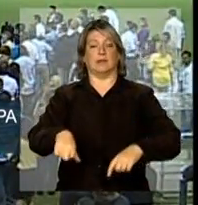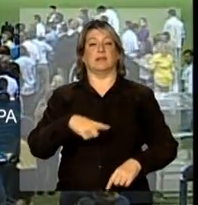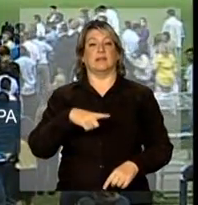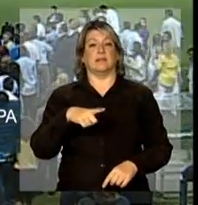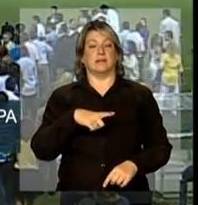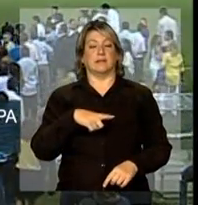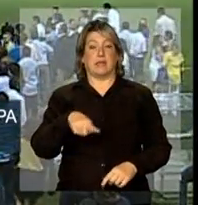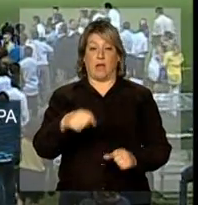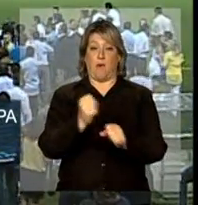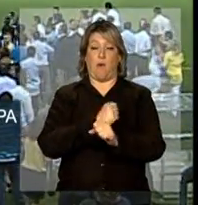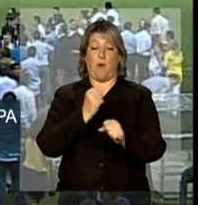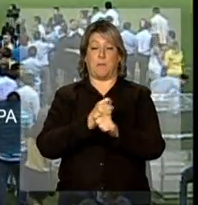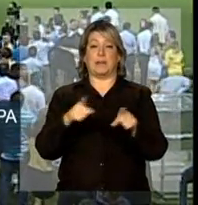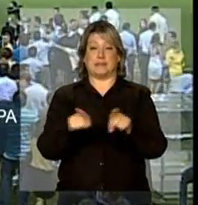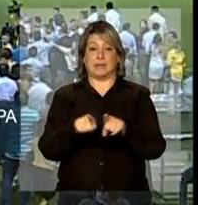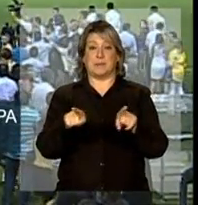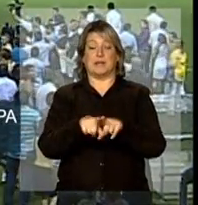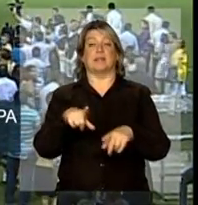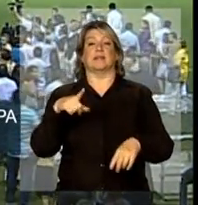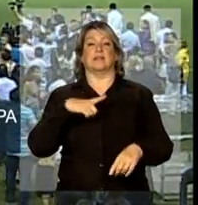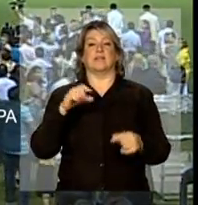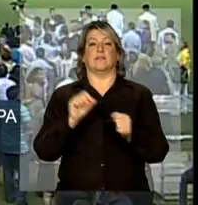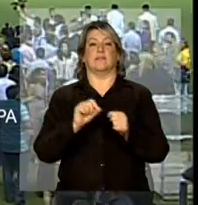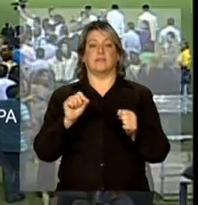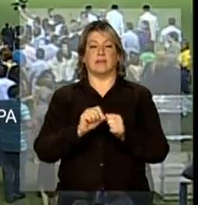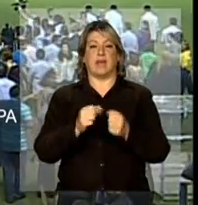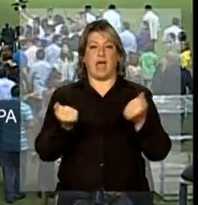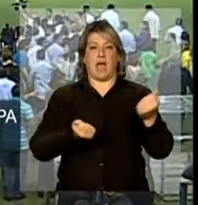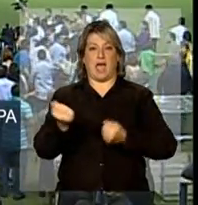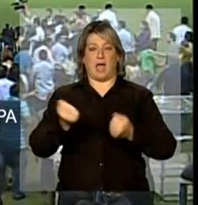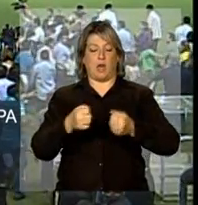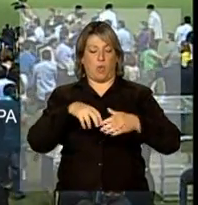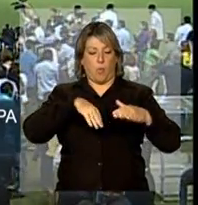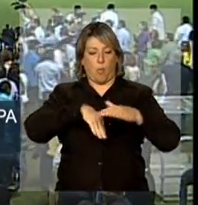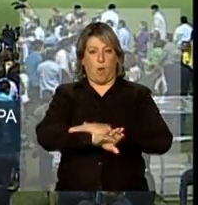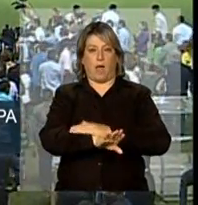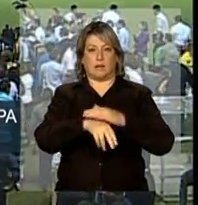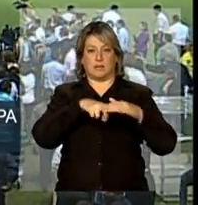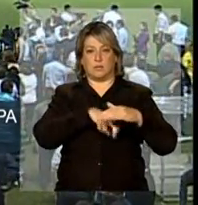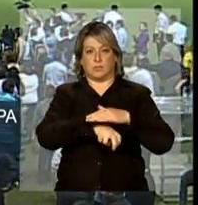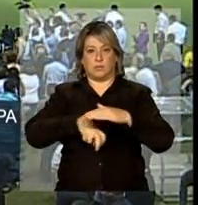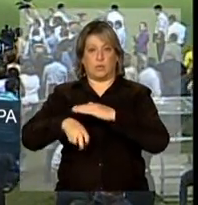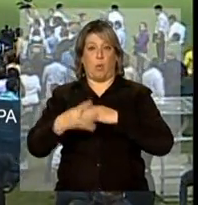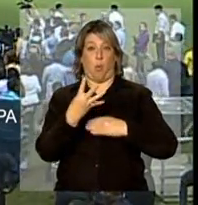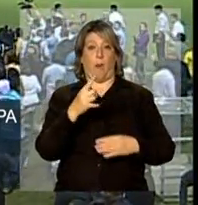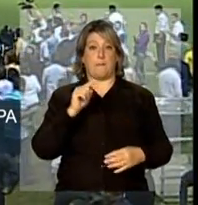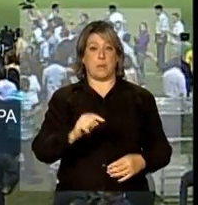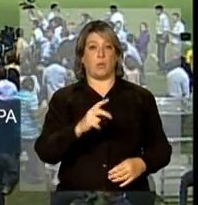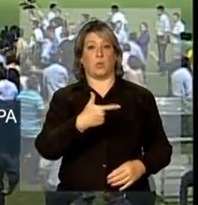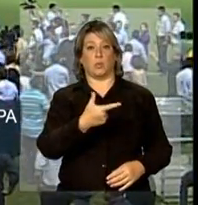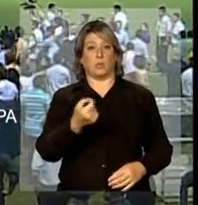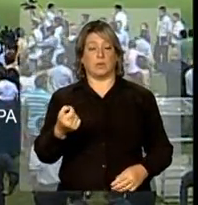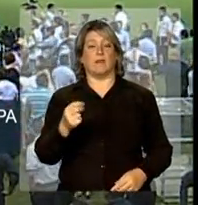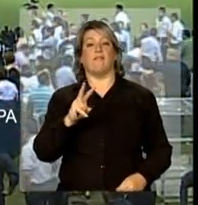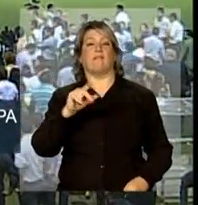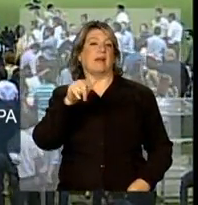Com a obra também, houve a construção de um estacionamento subterrâneo com 4.200